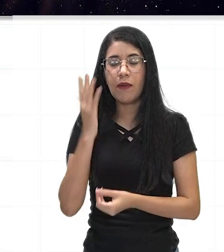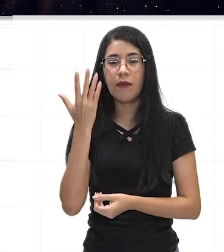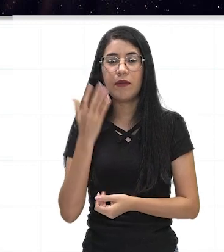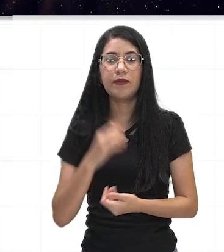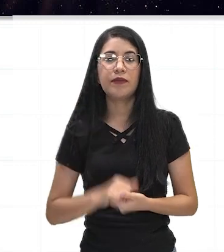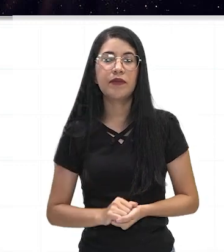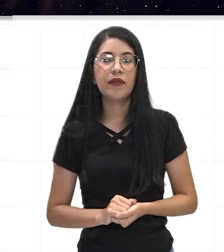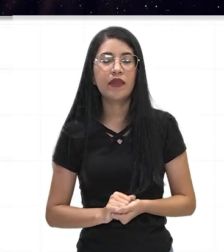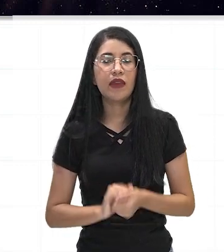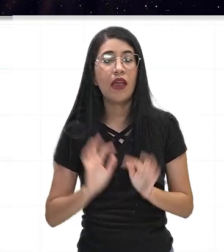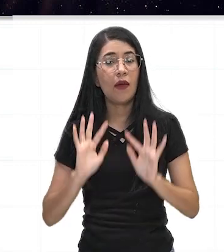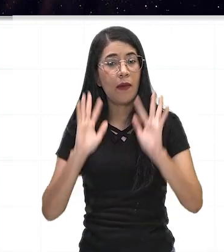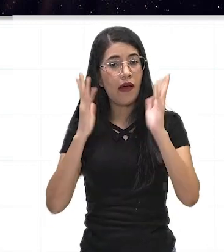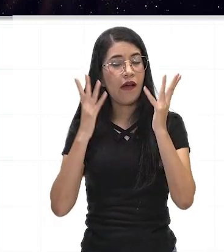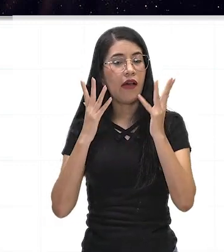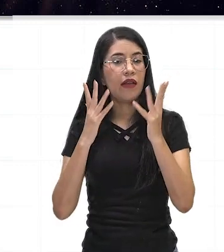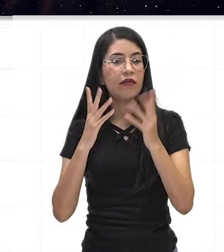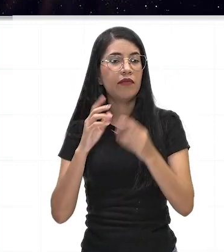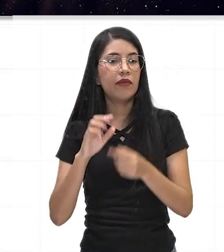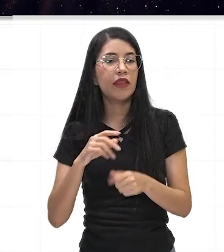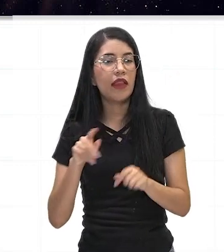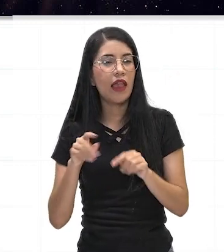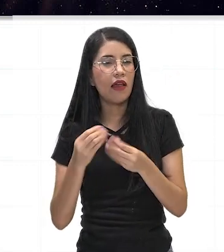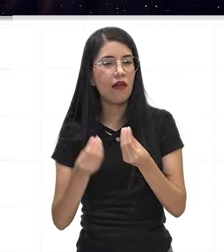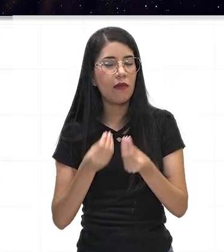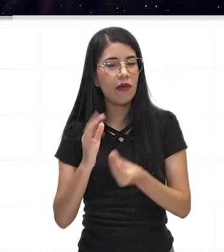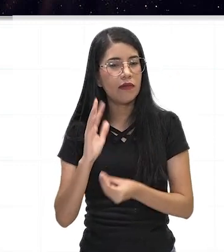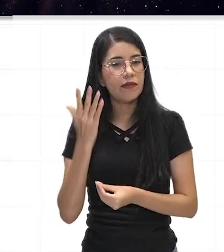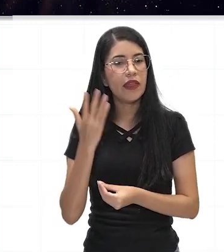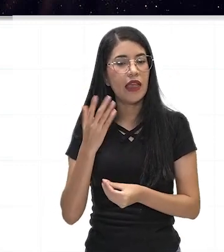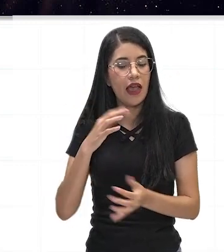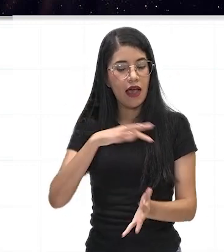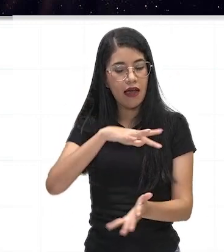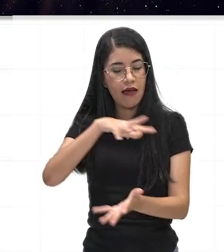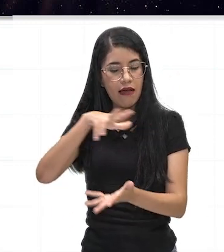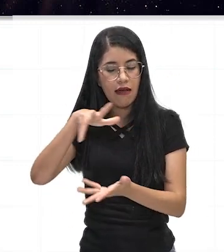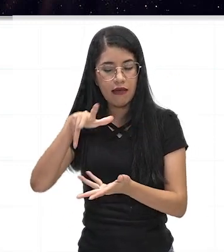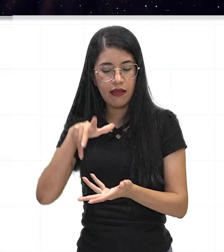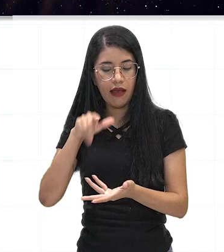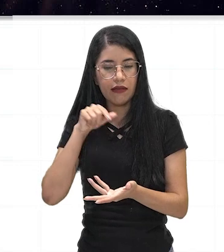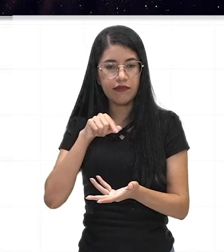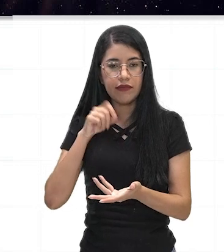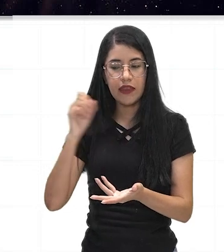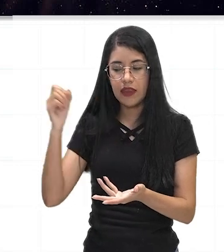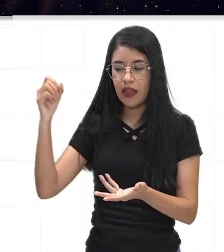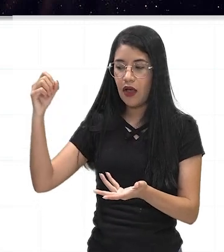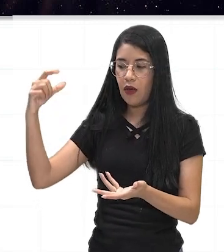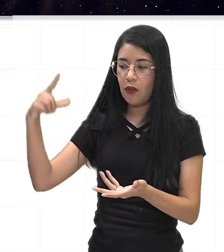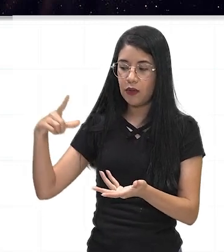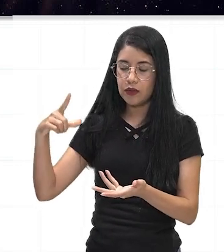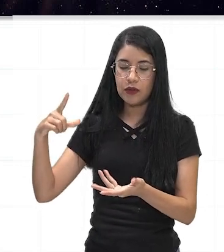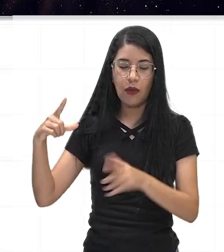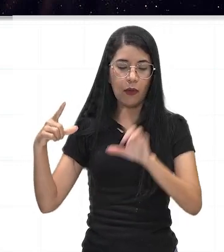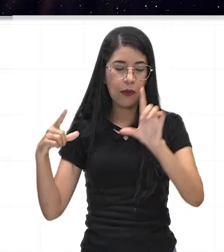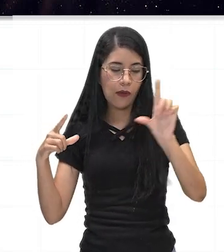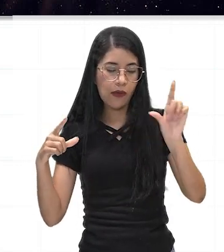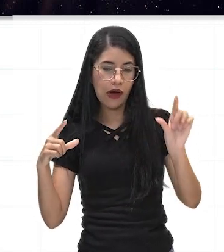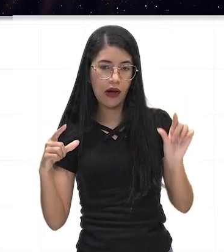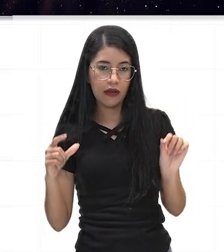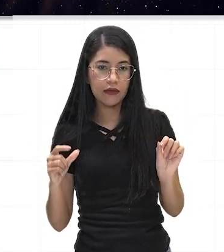fenômeno astronômico que acontece quando a Terra está posicionada entre o Sol e a